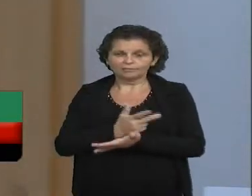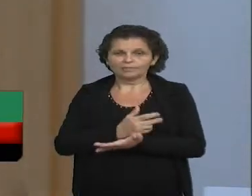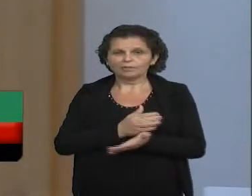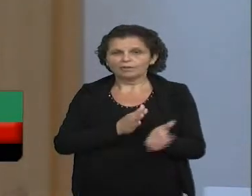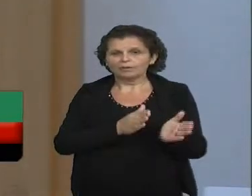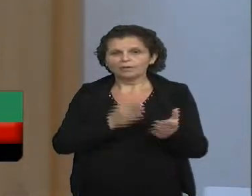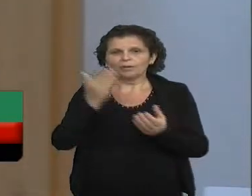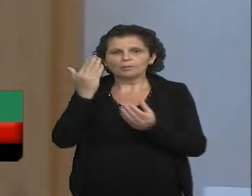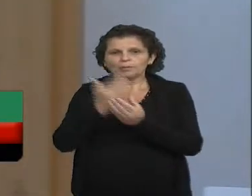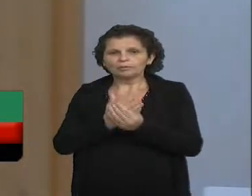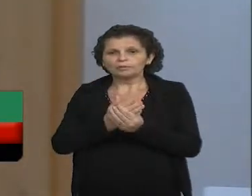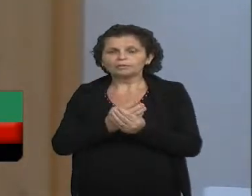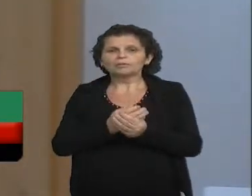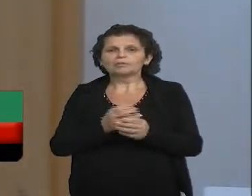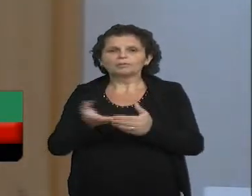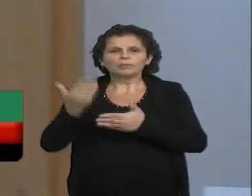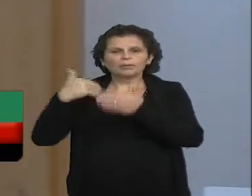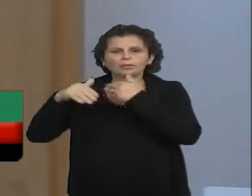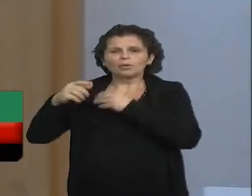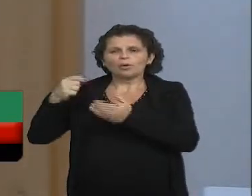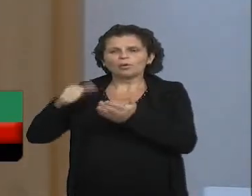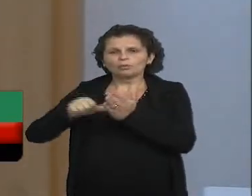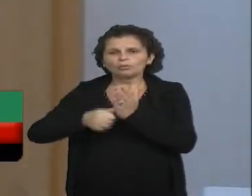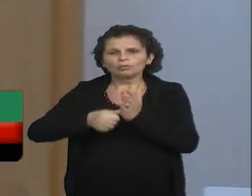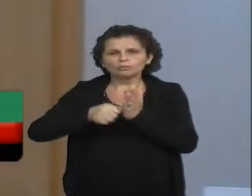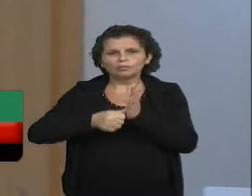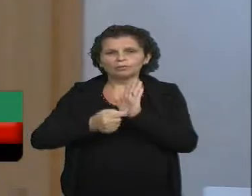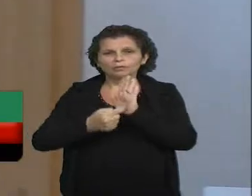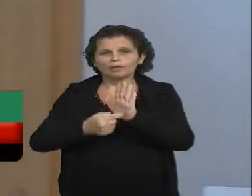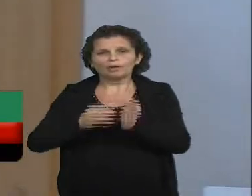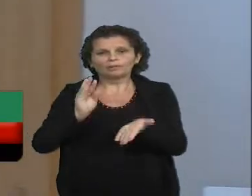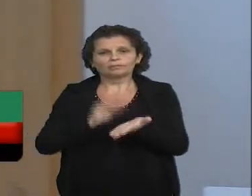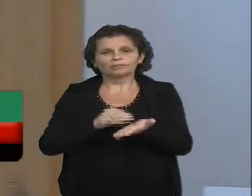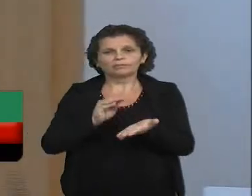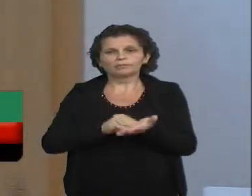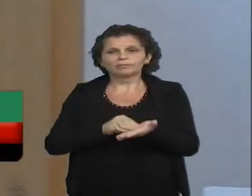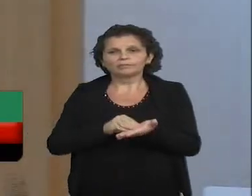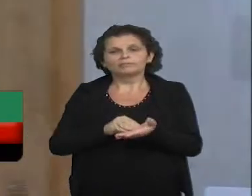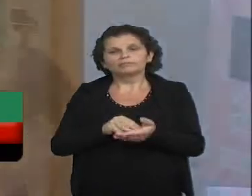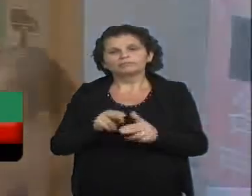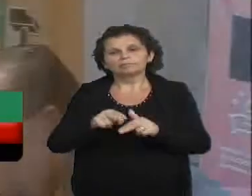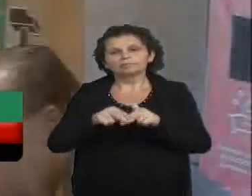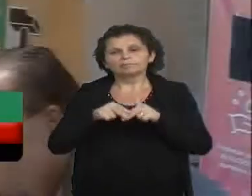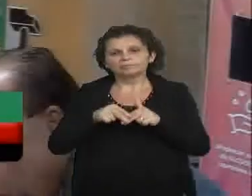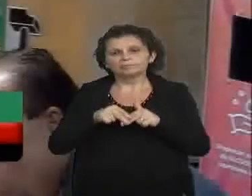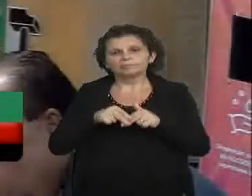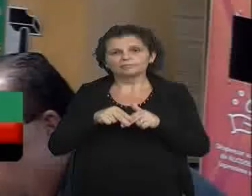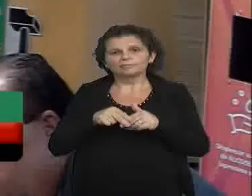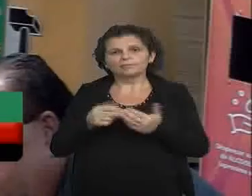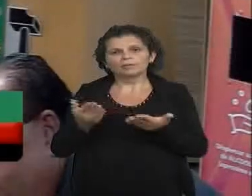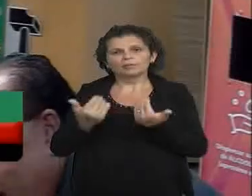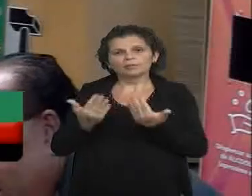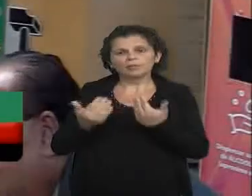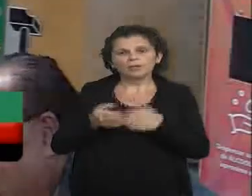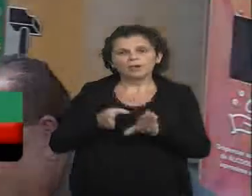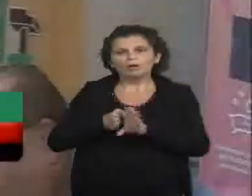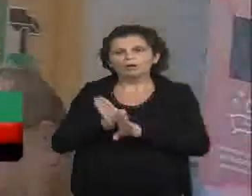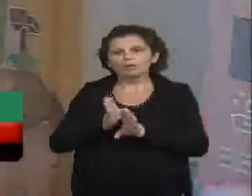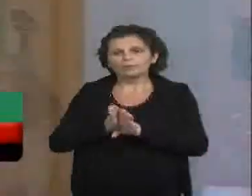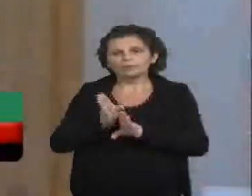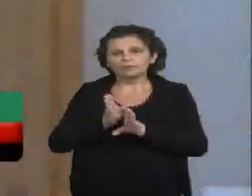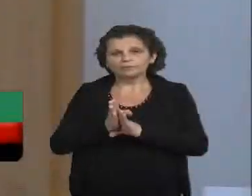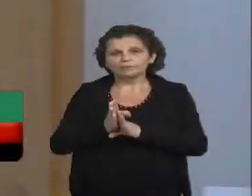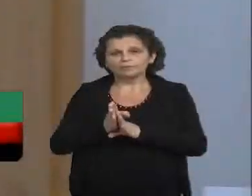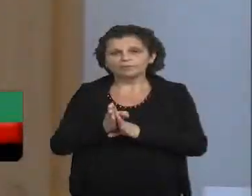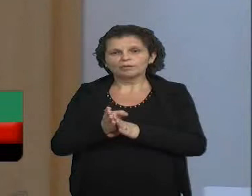processinho, no projeto, que constava o documento que foi indicado a falta. Então, nós conversamos e a orientação é para